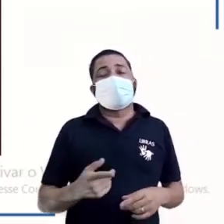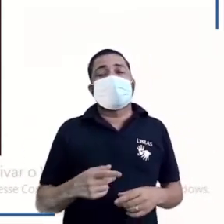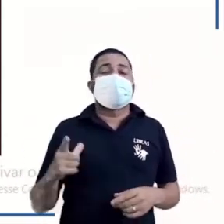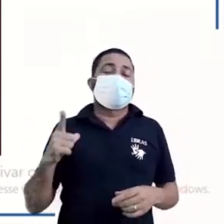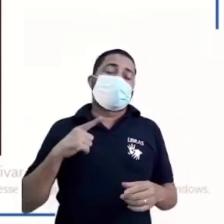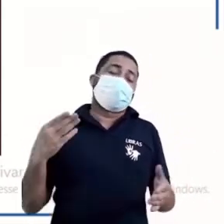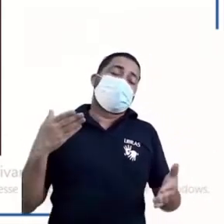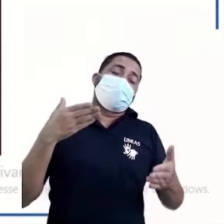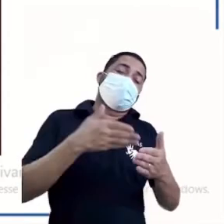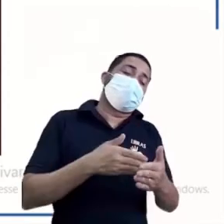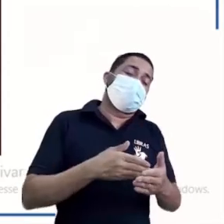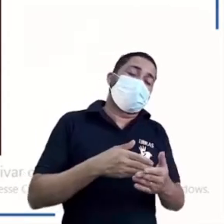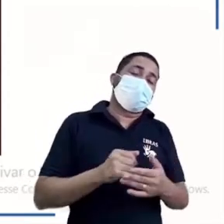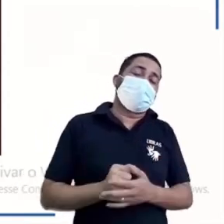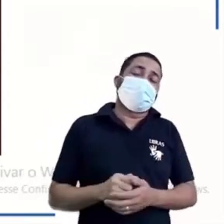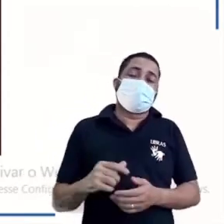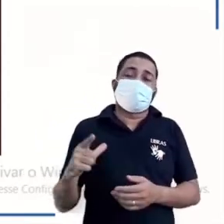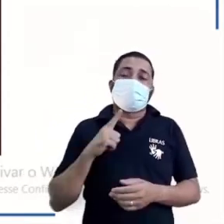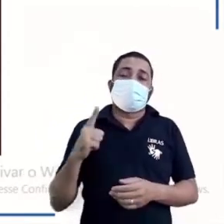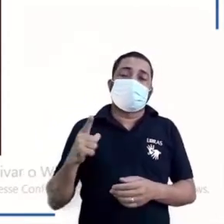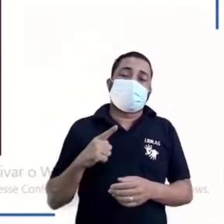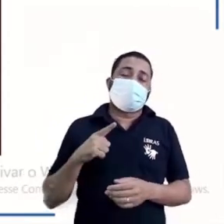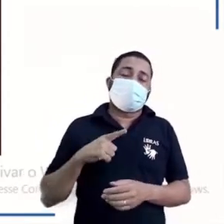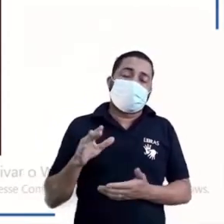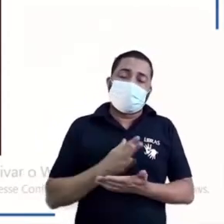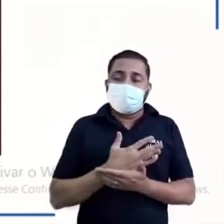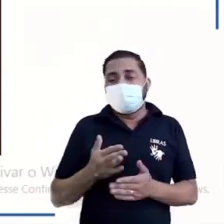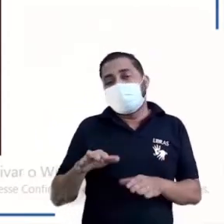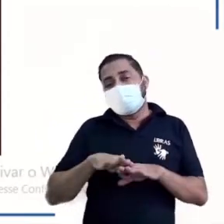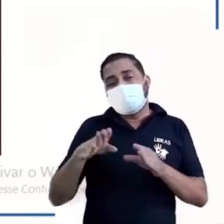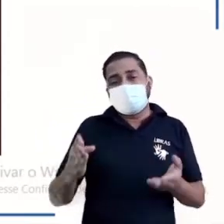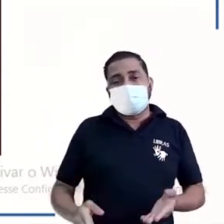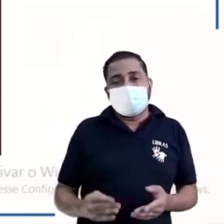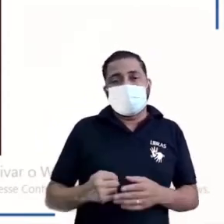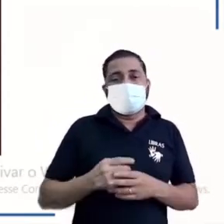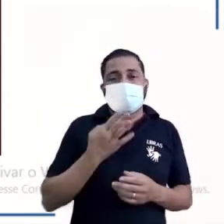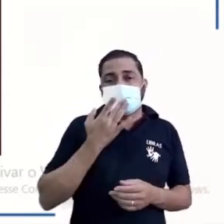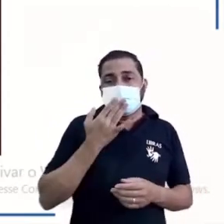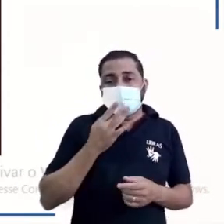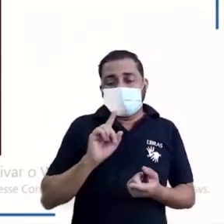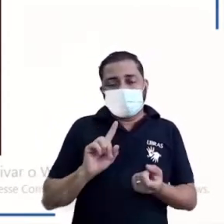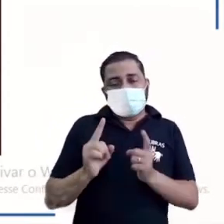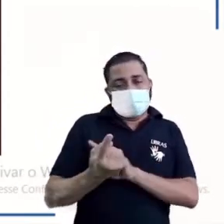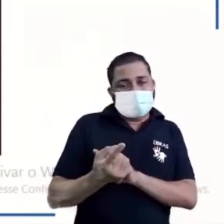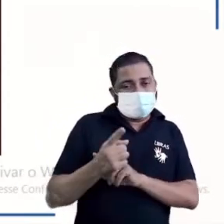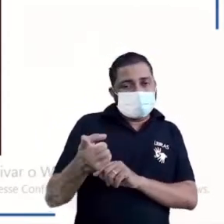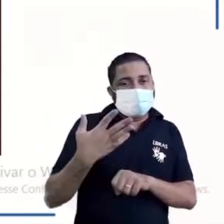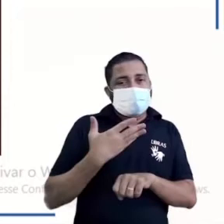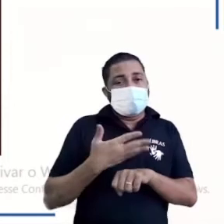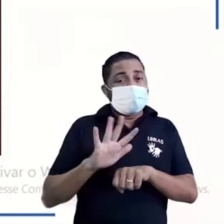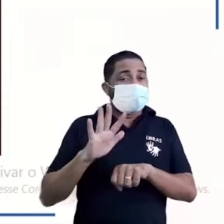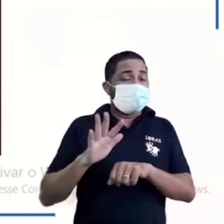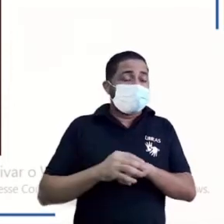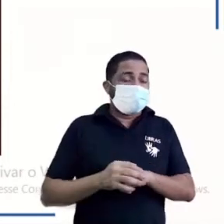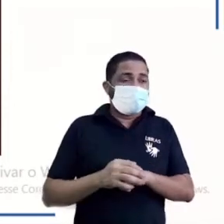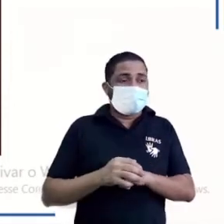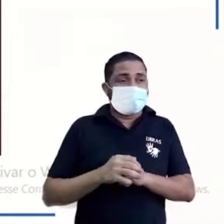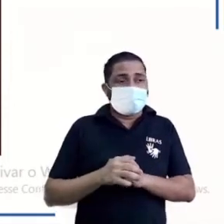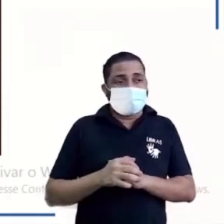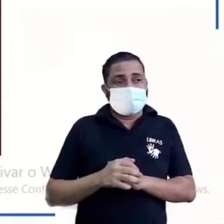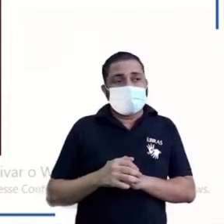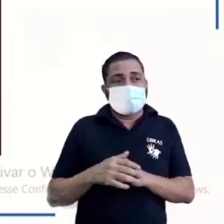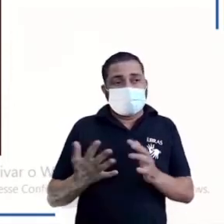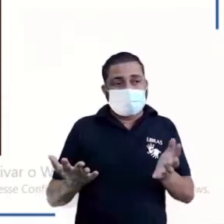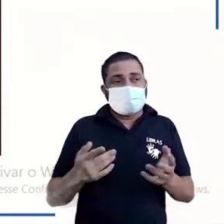lá no cantinho uma composição de estar com alguns móveis, né, de cores que contrastam com esse branco imenso, né. É